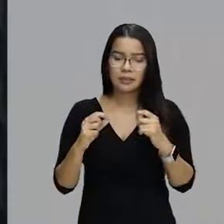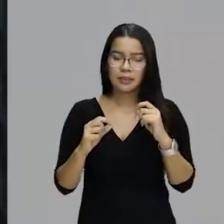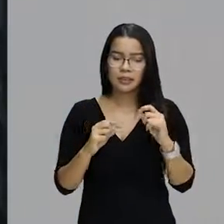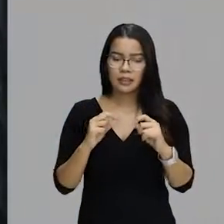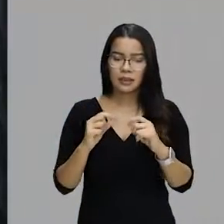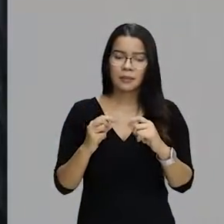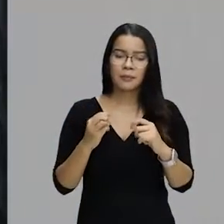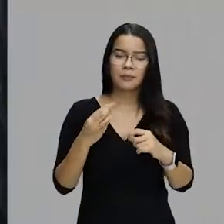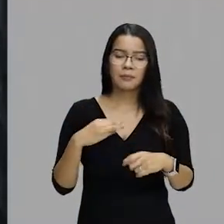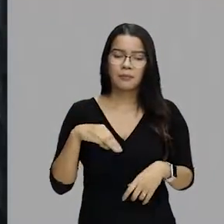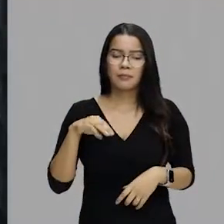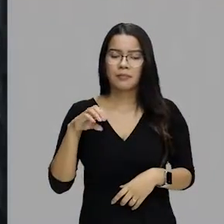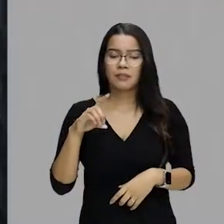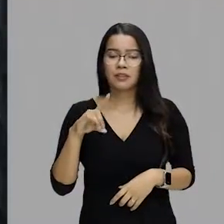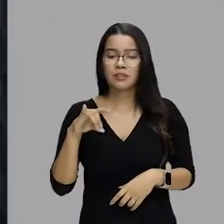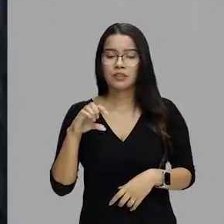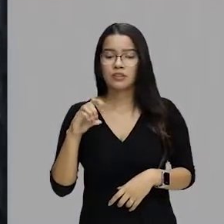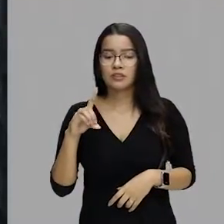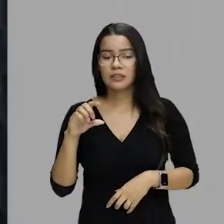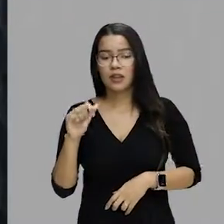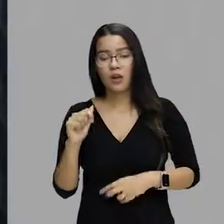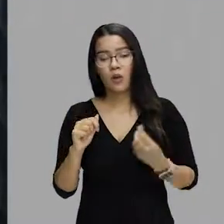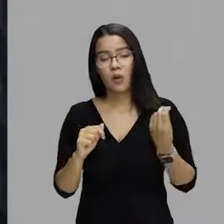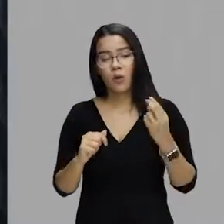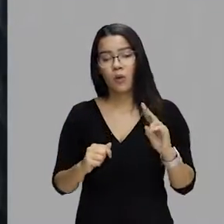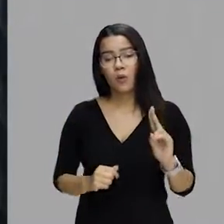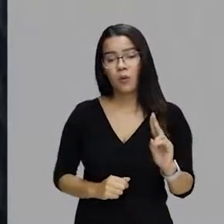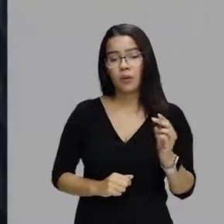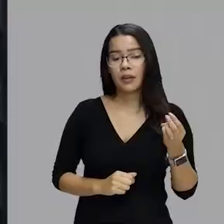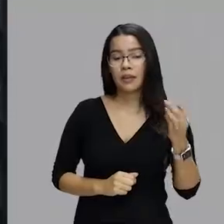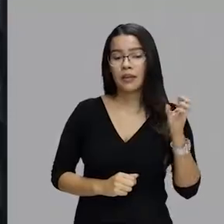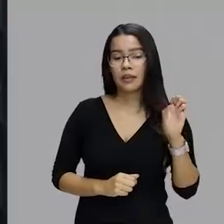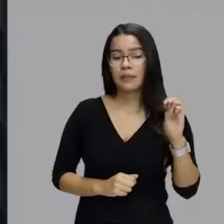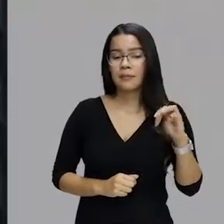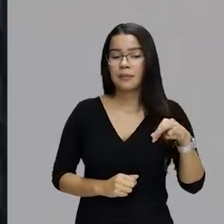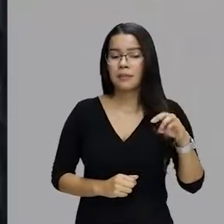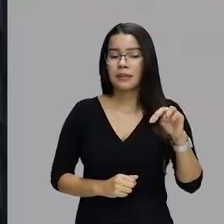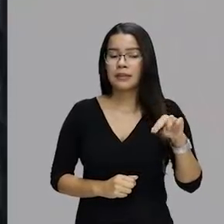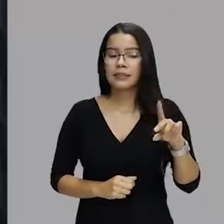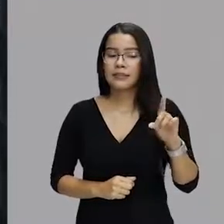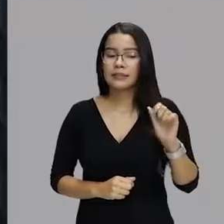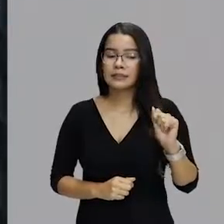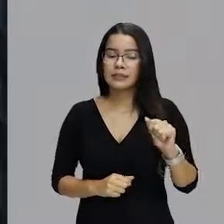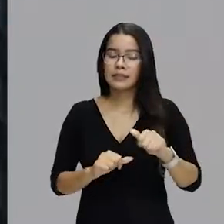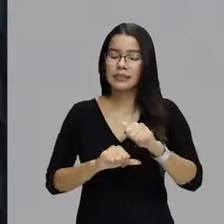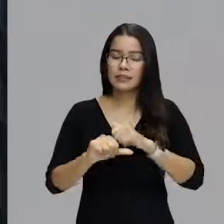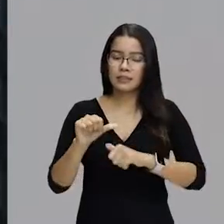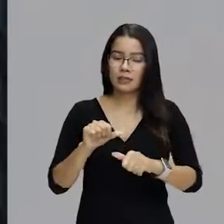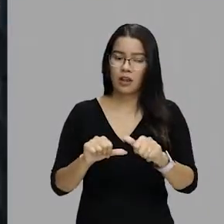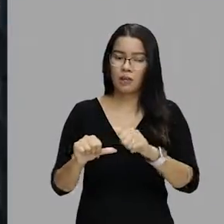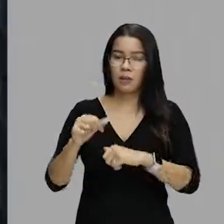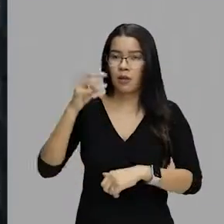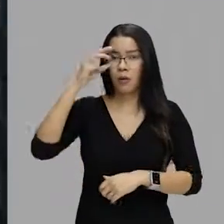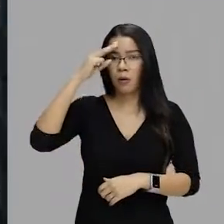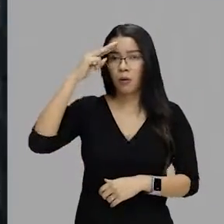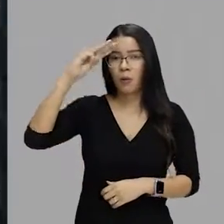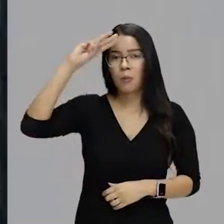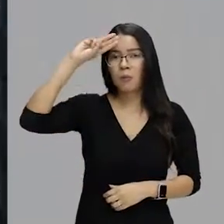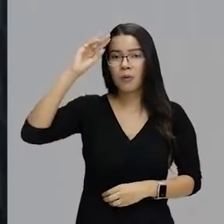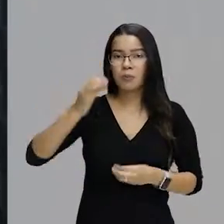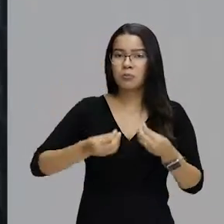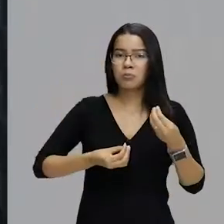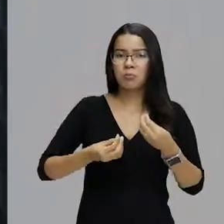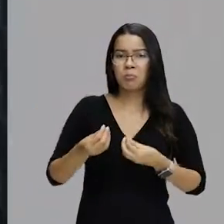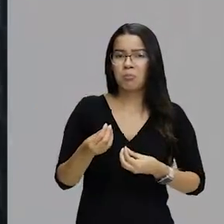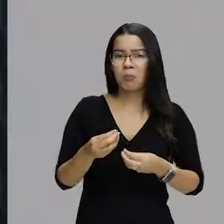diz alguns estudiosos, Cuba numa espécie de quê? de quintal do imperialismo